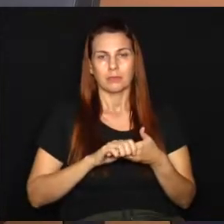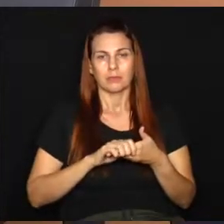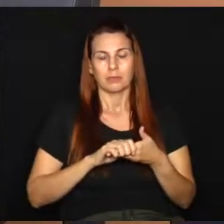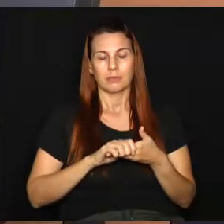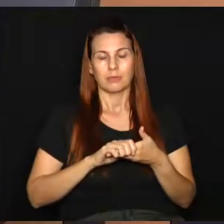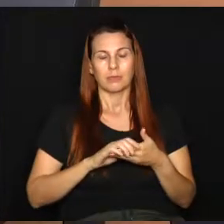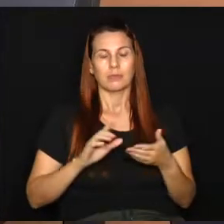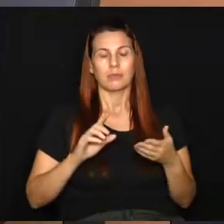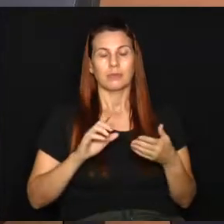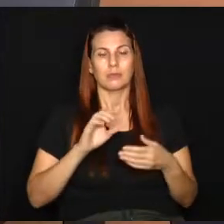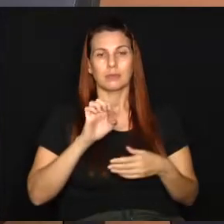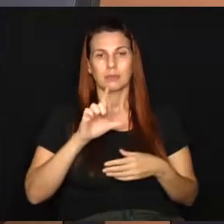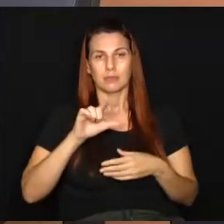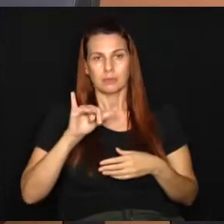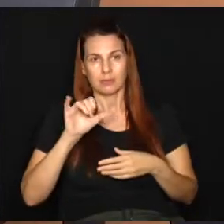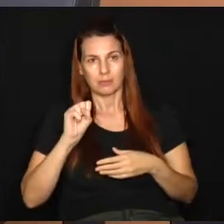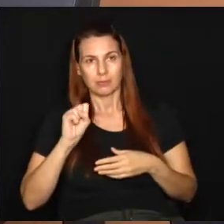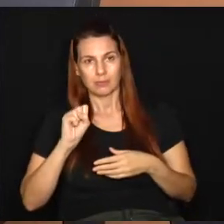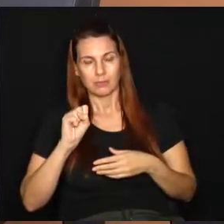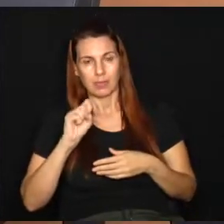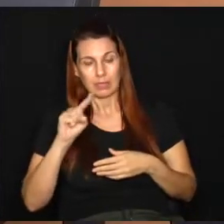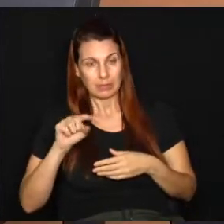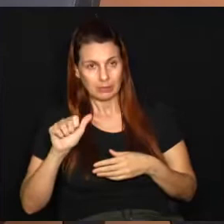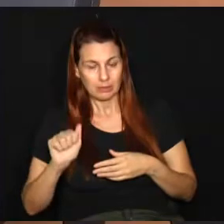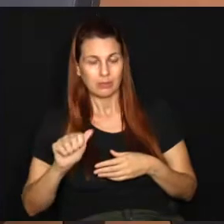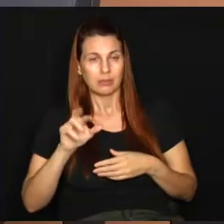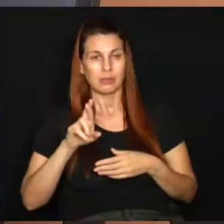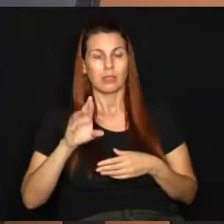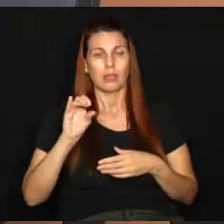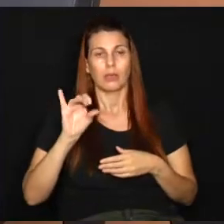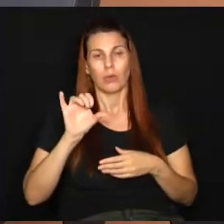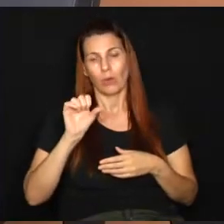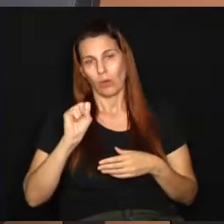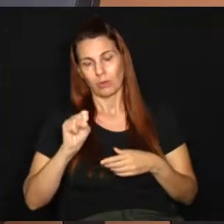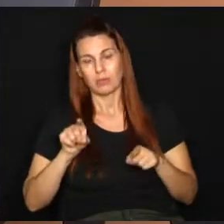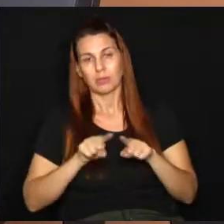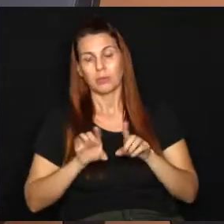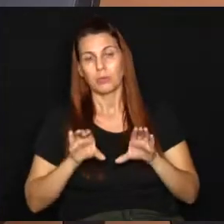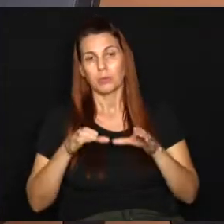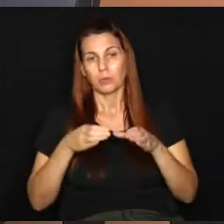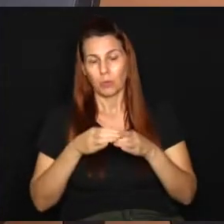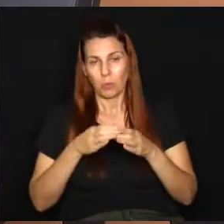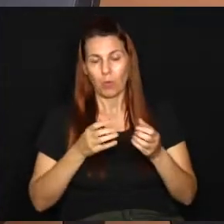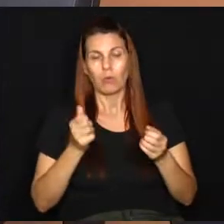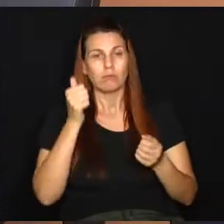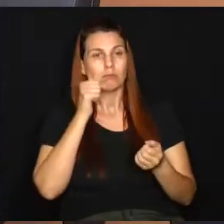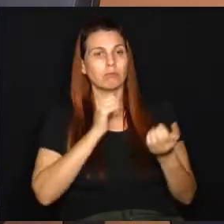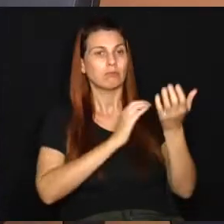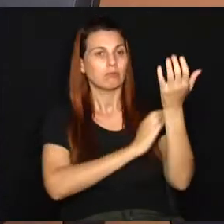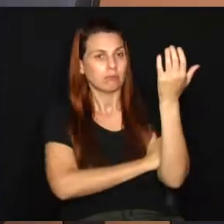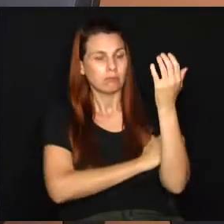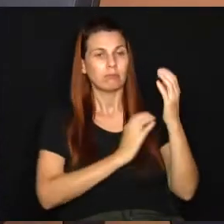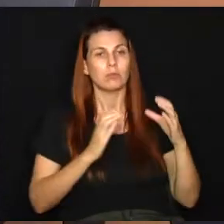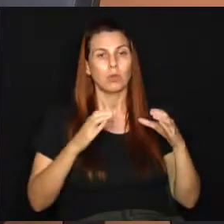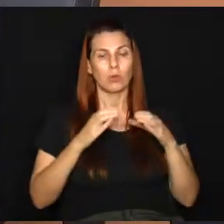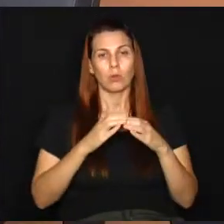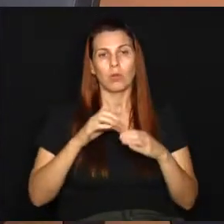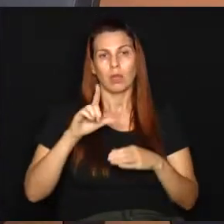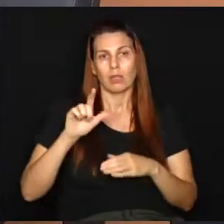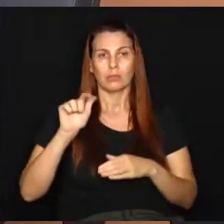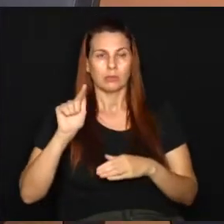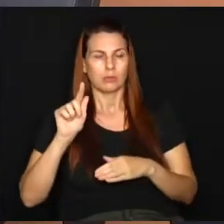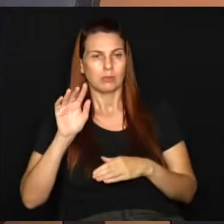Elisa Rosa, que é vice-presidente do pessoal do Indaiatuba, do coletivo feminista e do núcleo LGBT, e